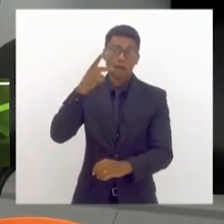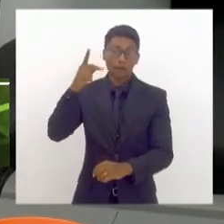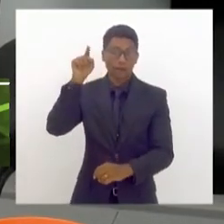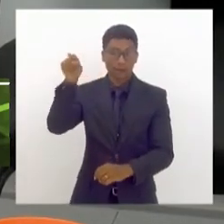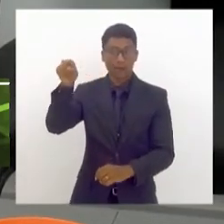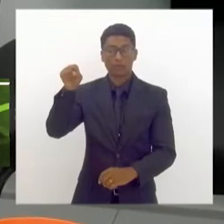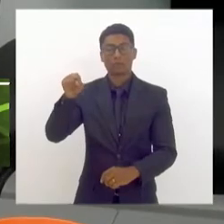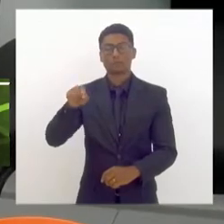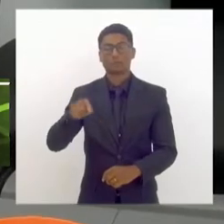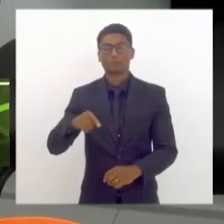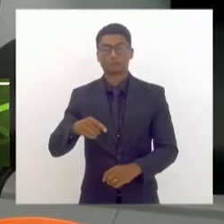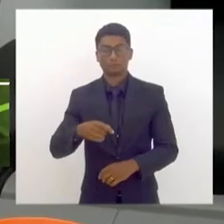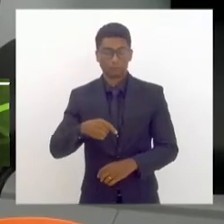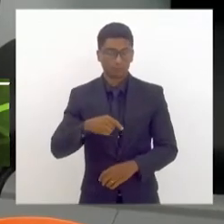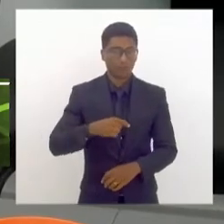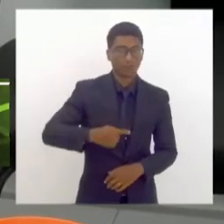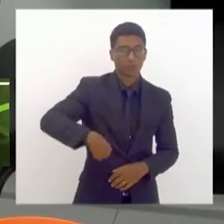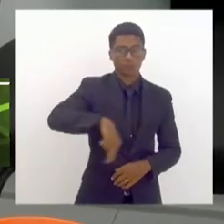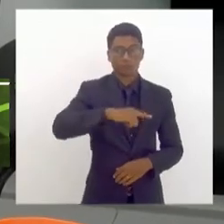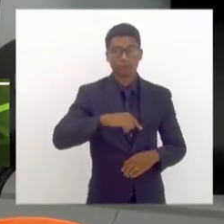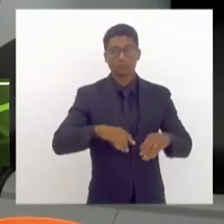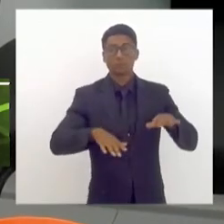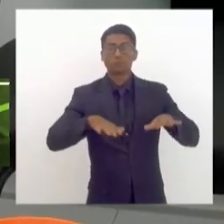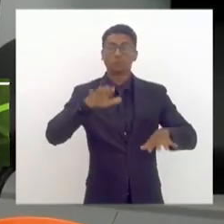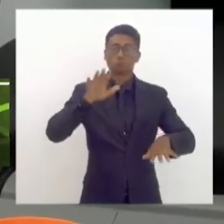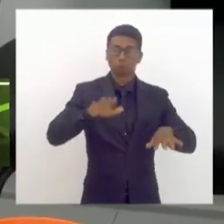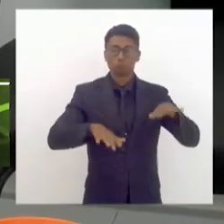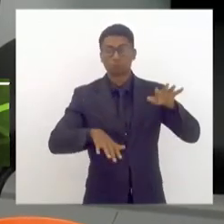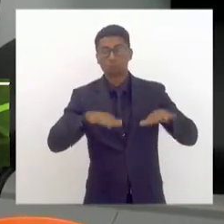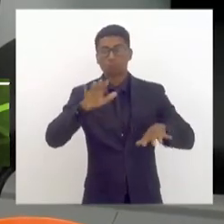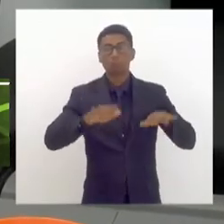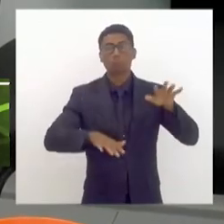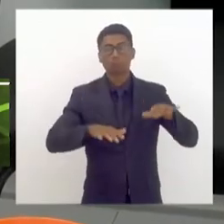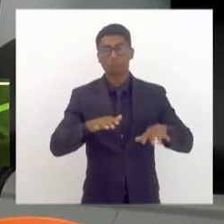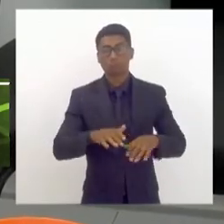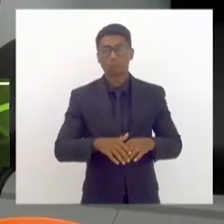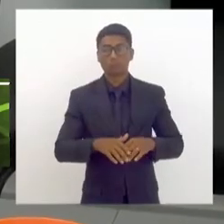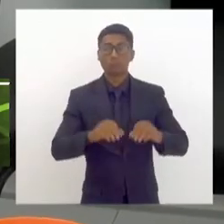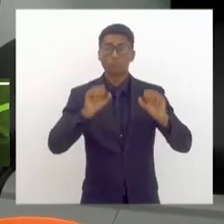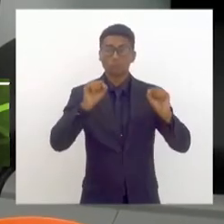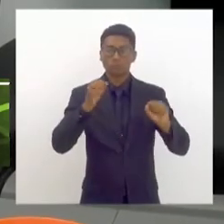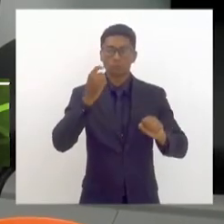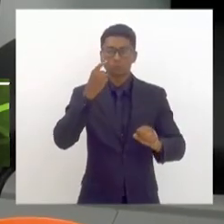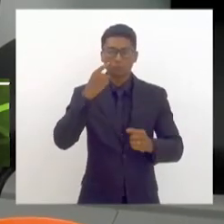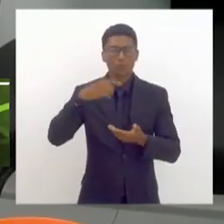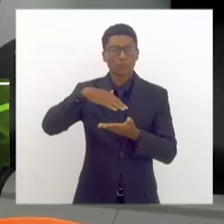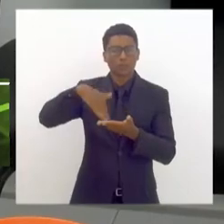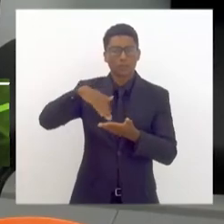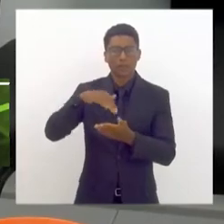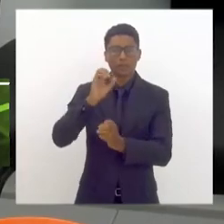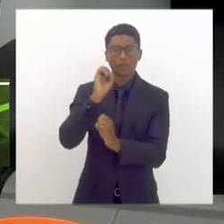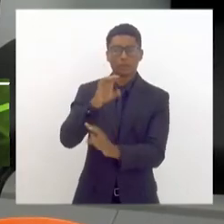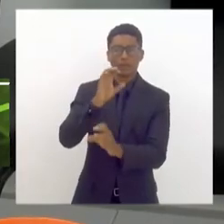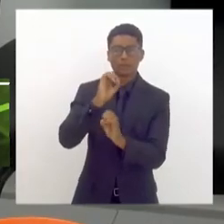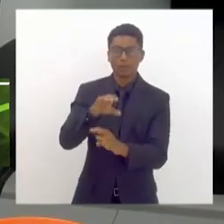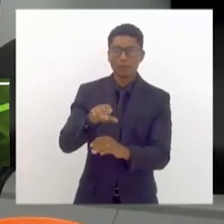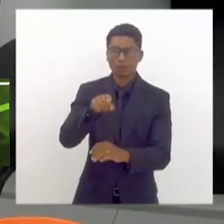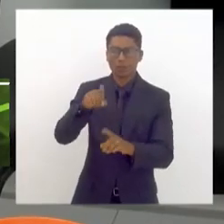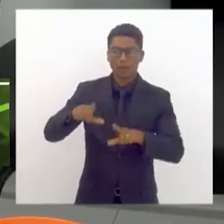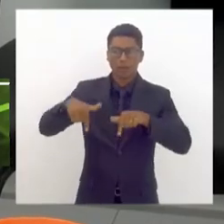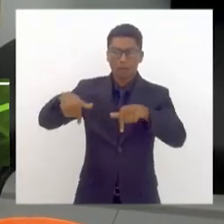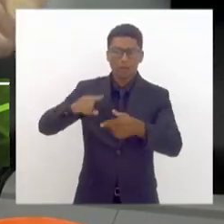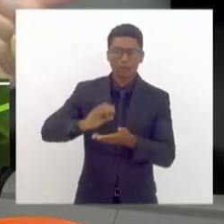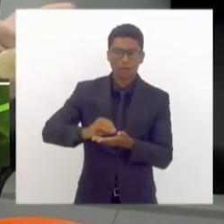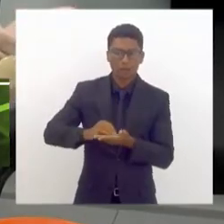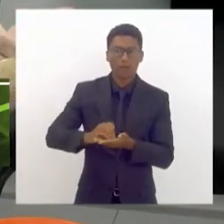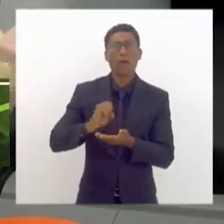E a gente, eventualmente, pode levantar inações da SEDUC e aí sim atuar, mas a